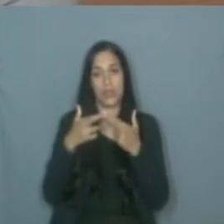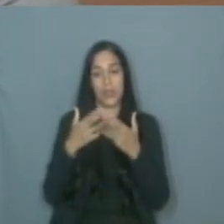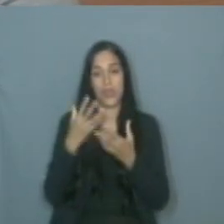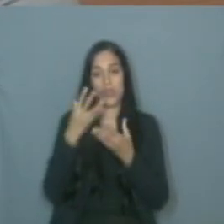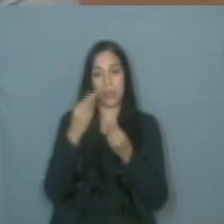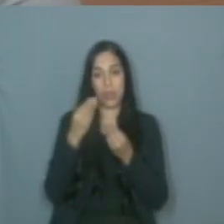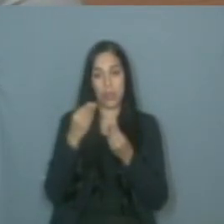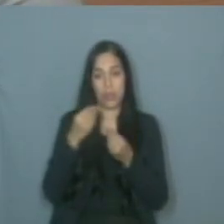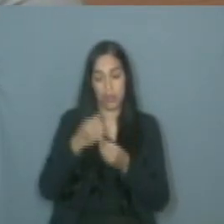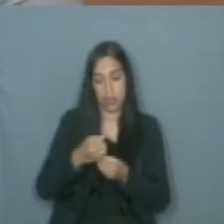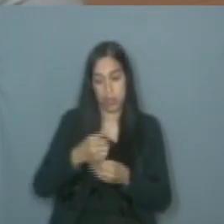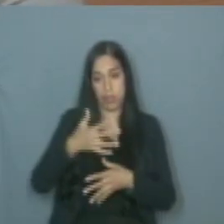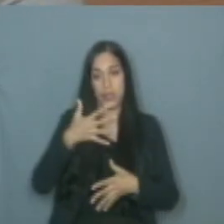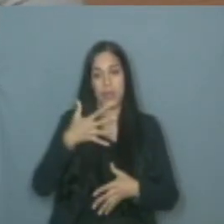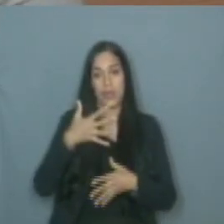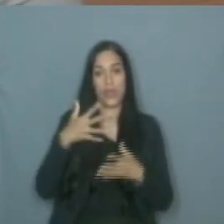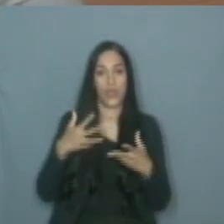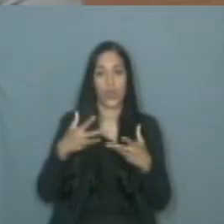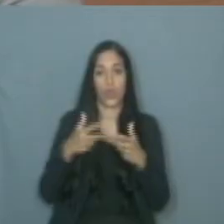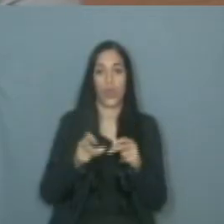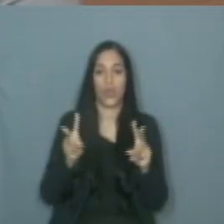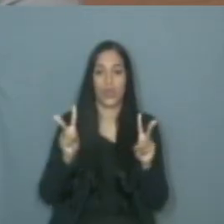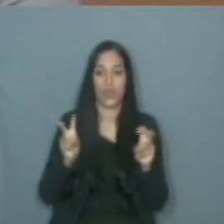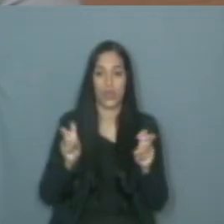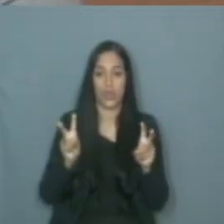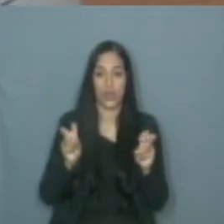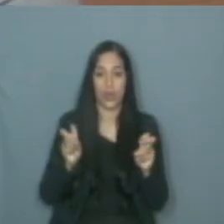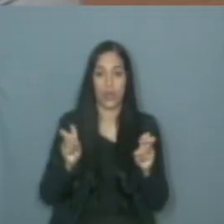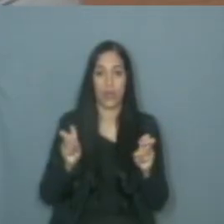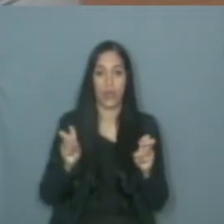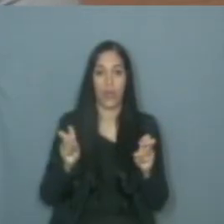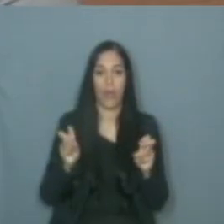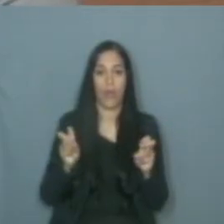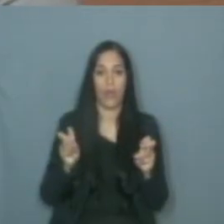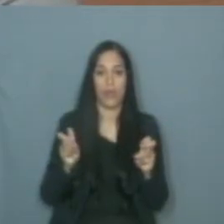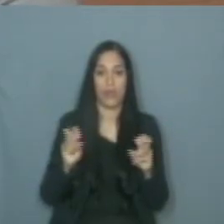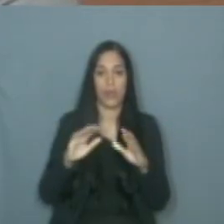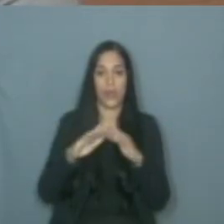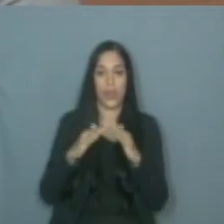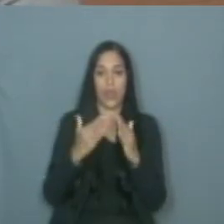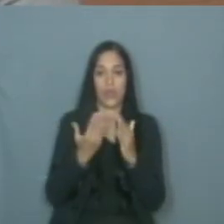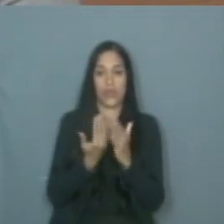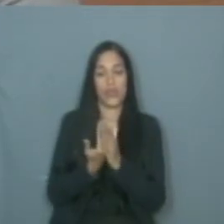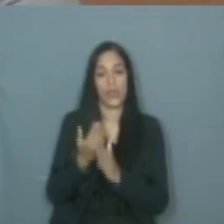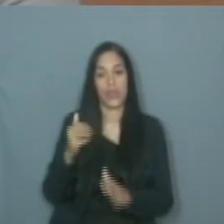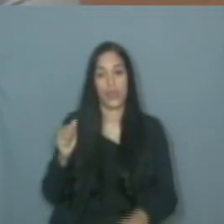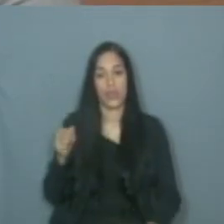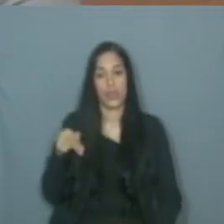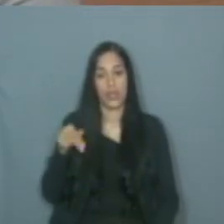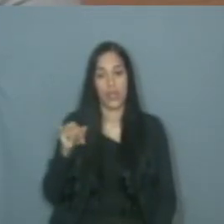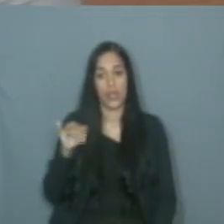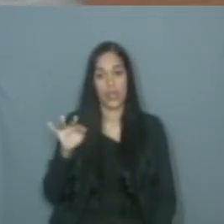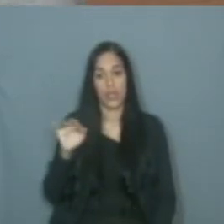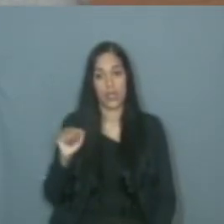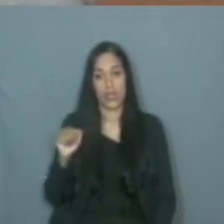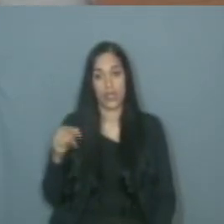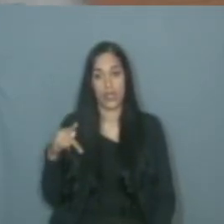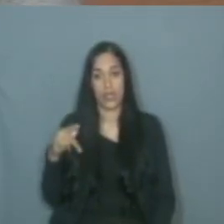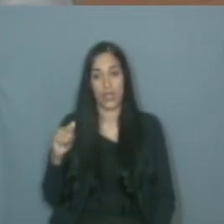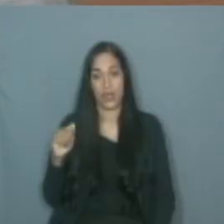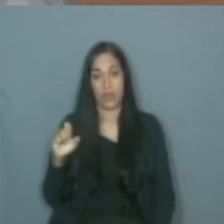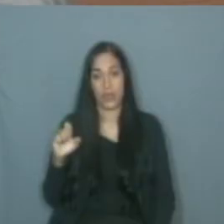muitos, mas todos sobre o polêmico caso da escola Anita Paz Barreto. Então, vamos lá,